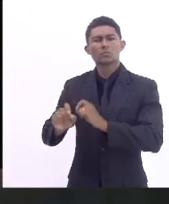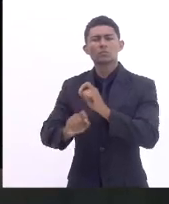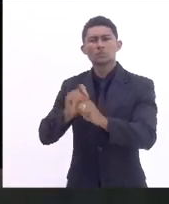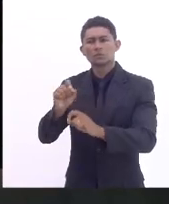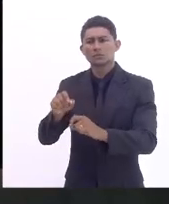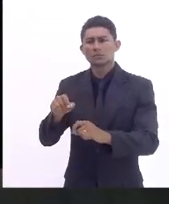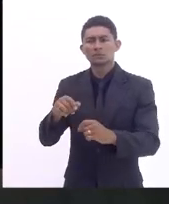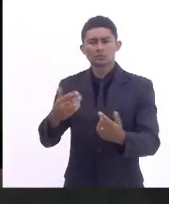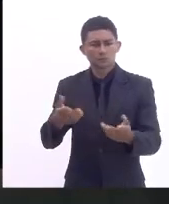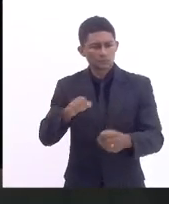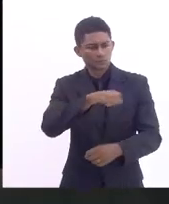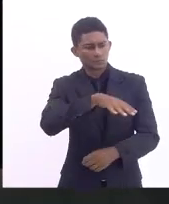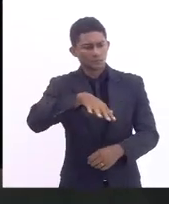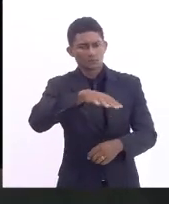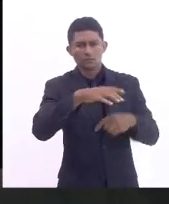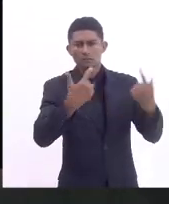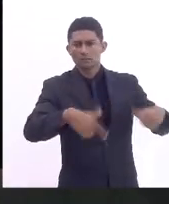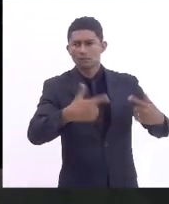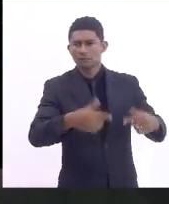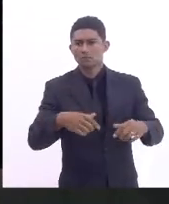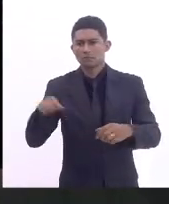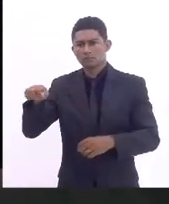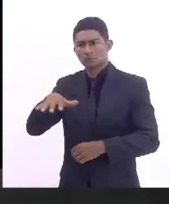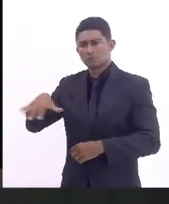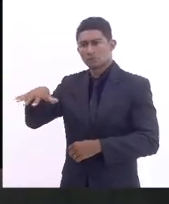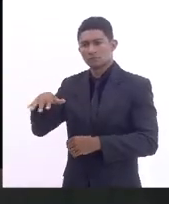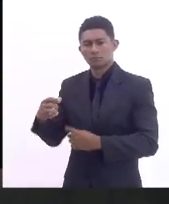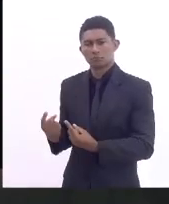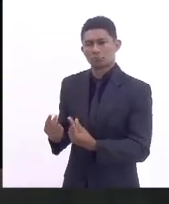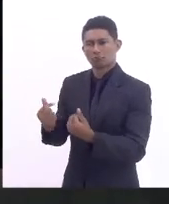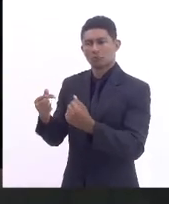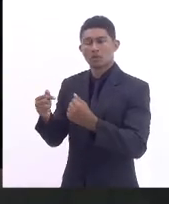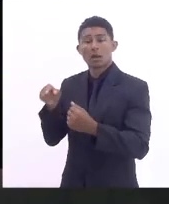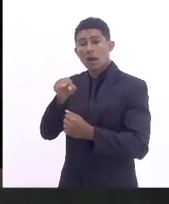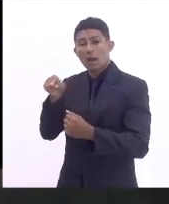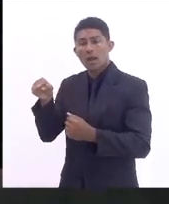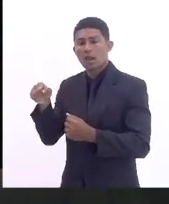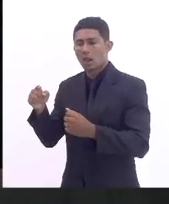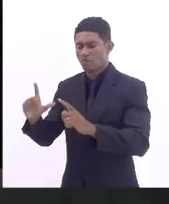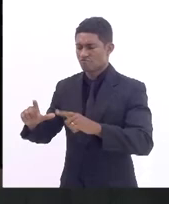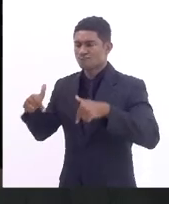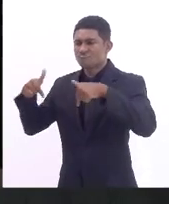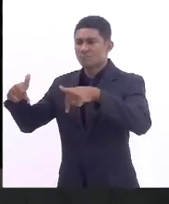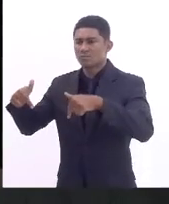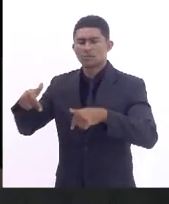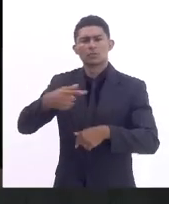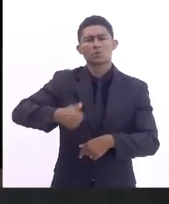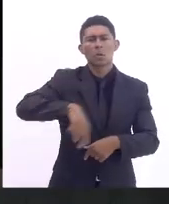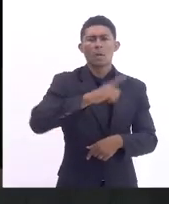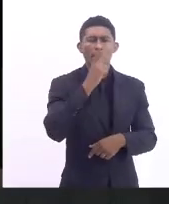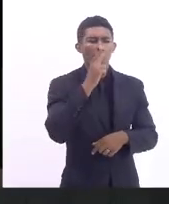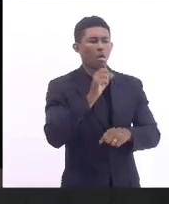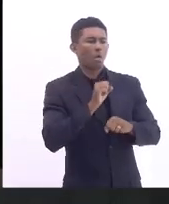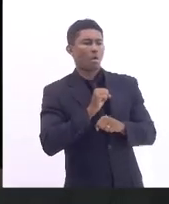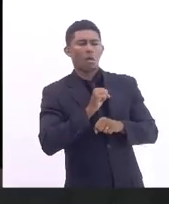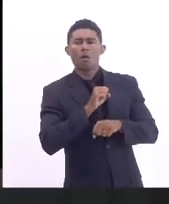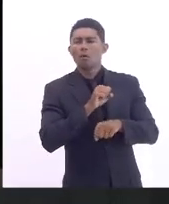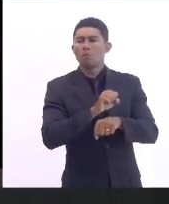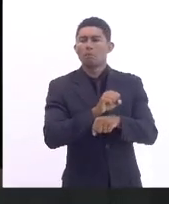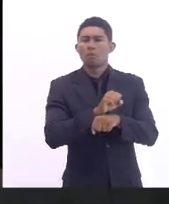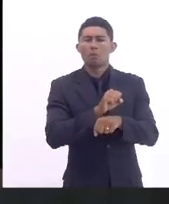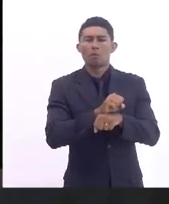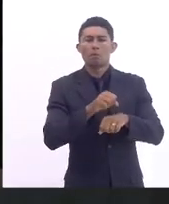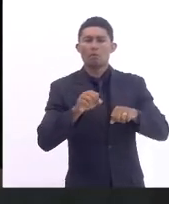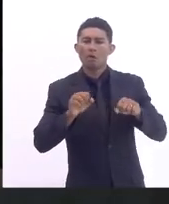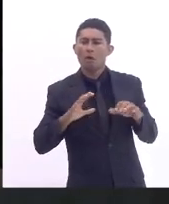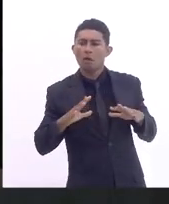relação ao mundo do trabalho ou menos aqui ó por causa disso que o capital vai para o enfrentamento e avança e nós ficamos na defesa e ficamos lá para nós bom